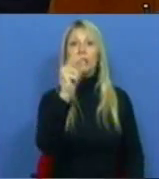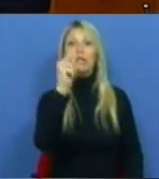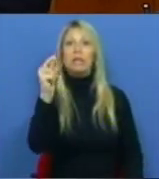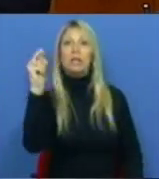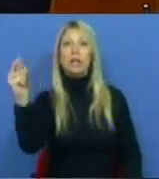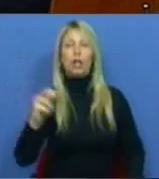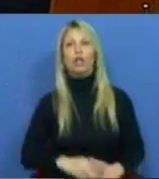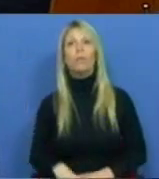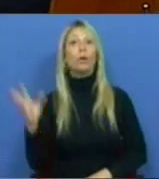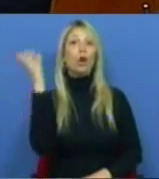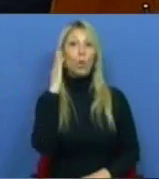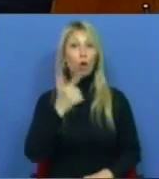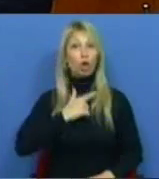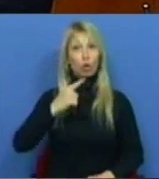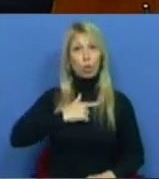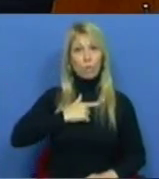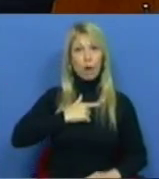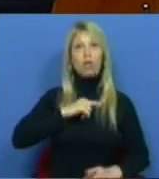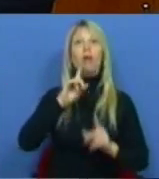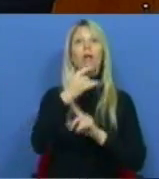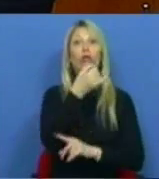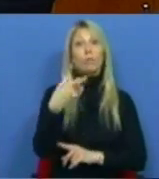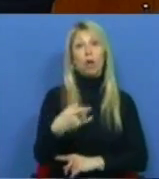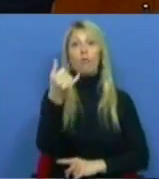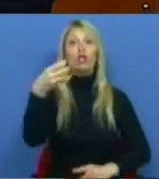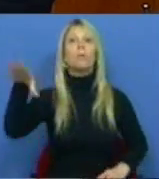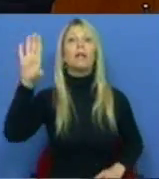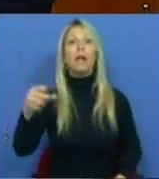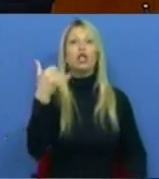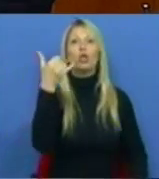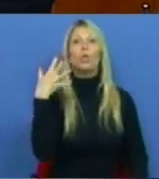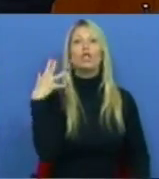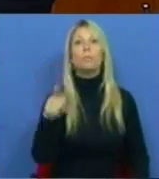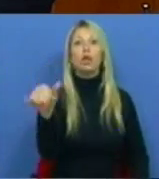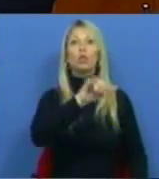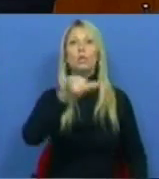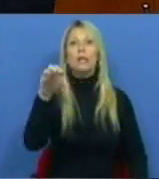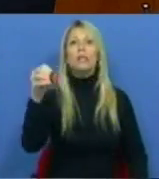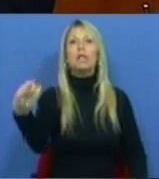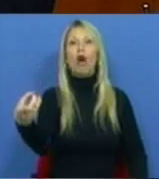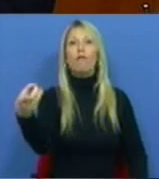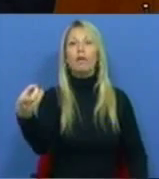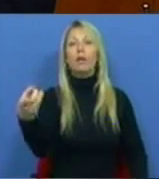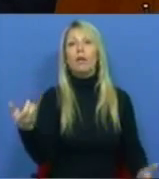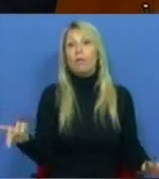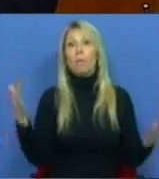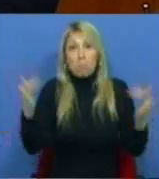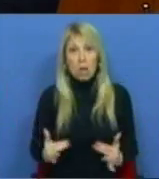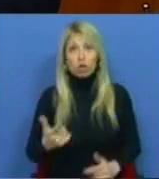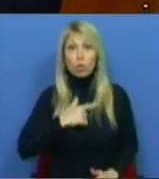2.333. Número de turmas agora em 2009-2010, 2.209. Menos